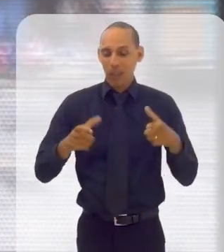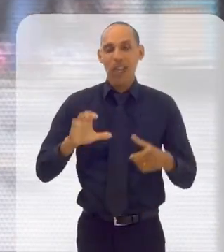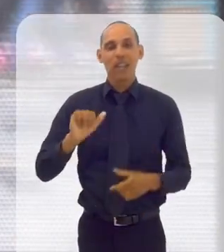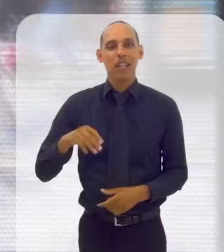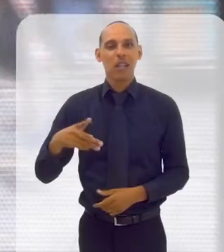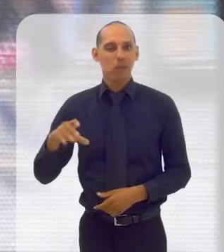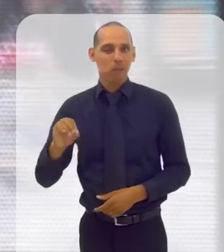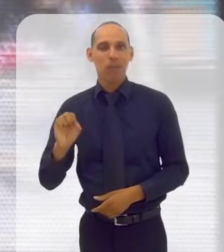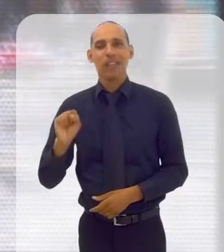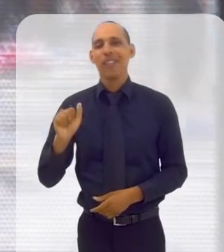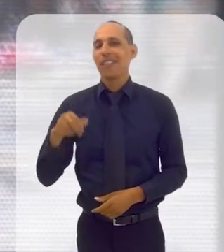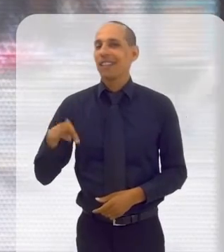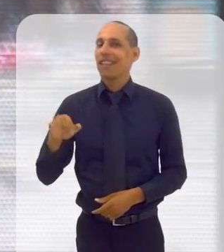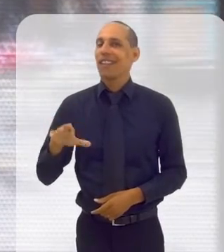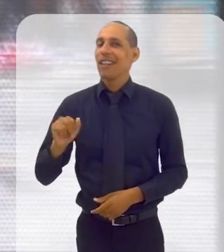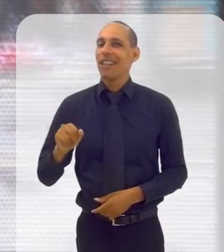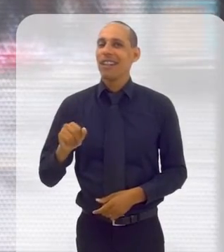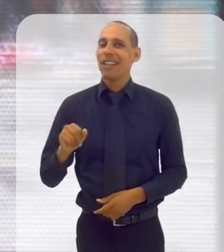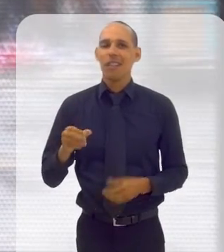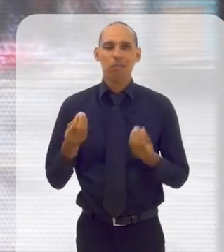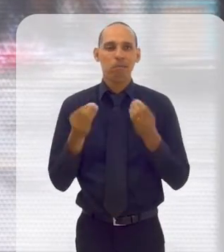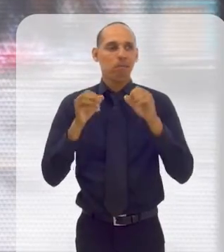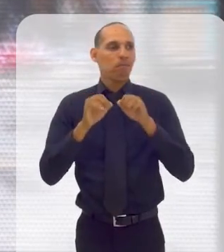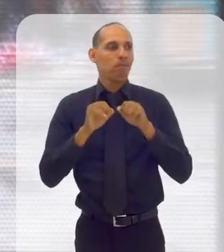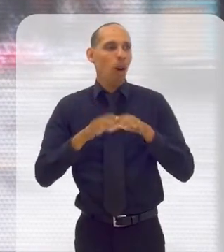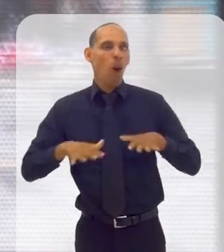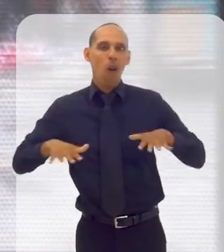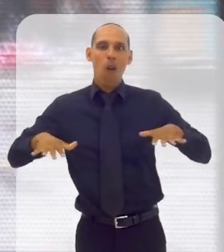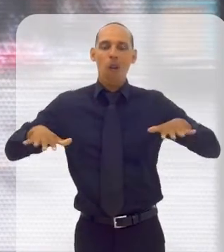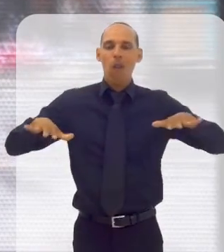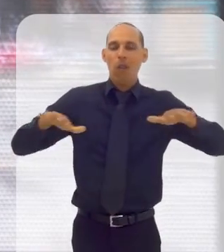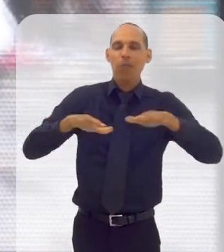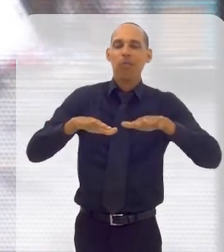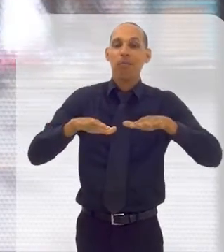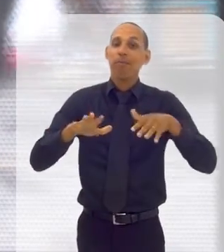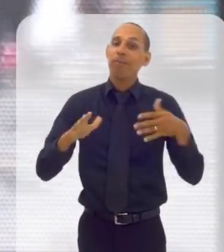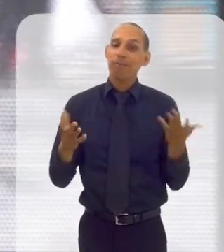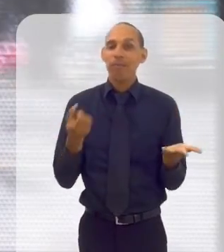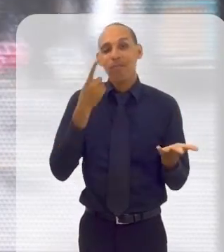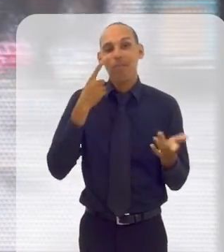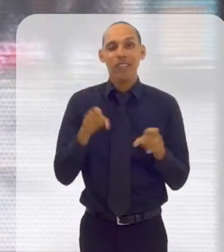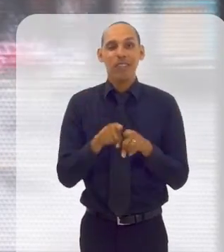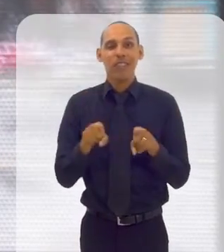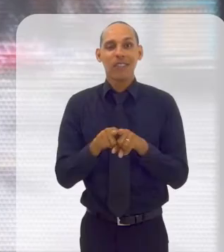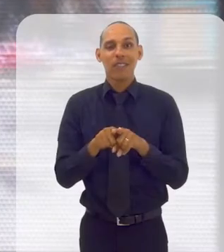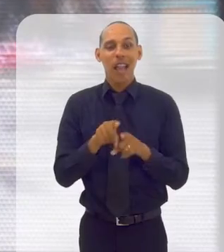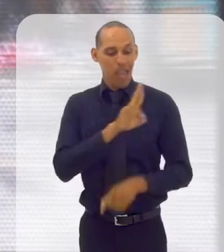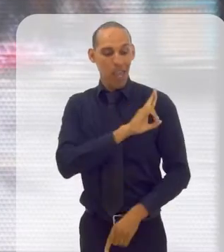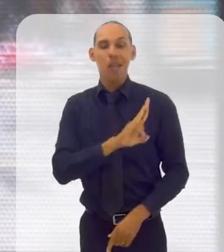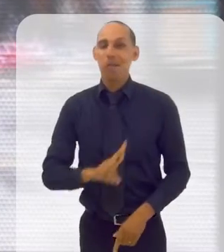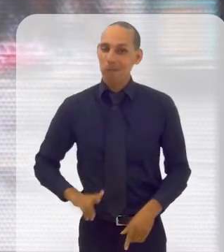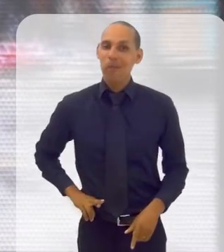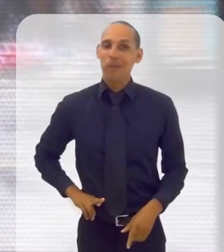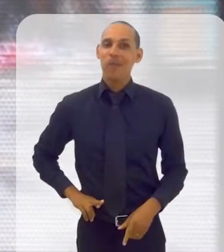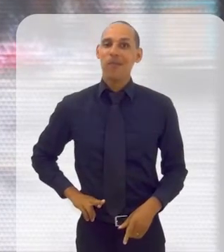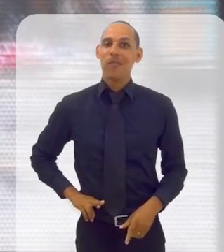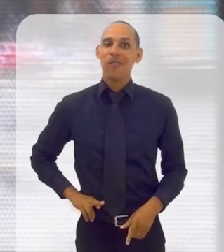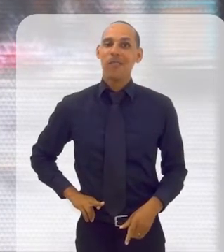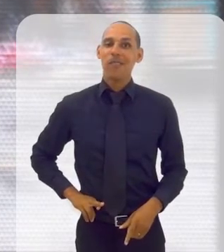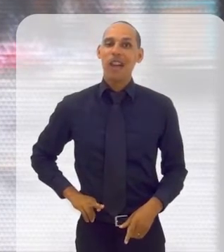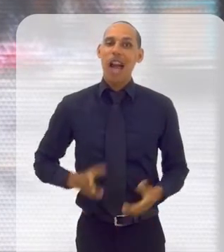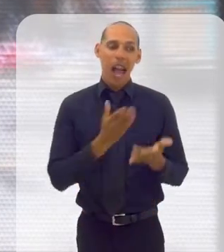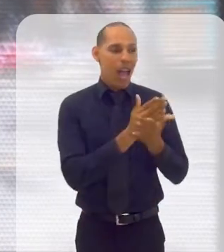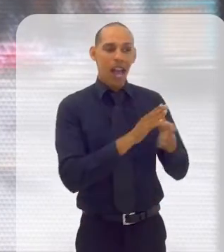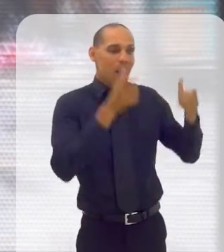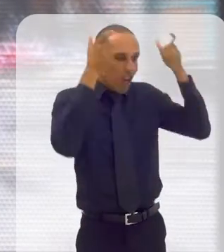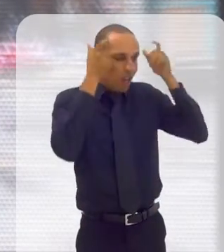ter aqui no Campo de Santana a sua aclamação sendo pública para a população saber. A gente vai ver também que a República